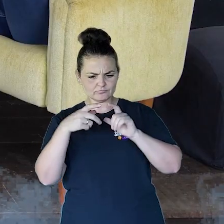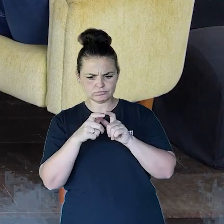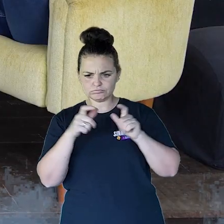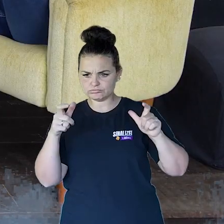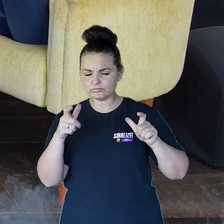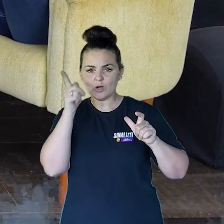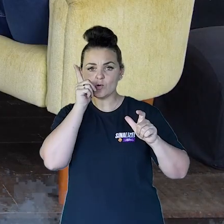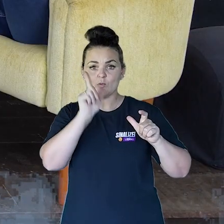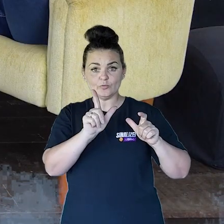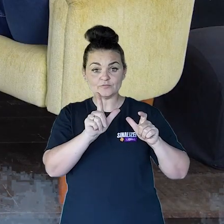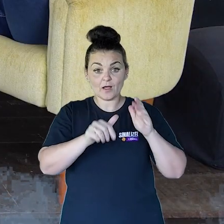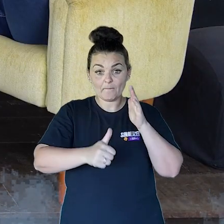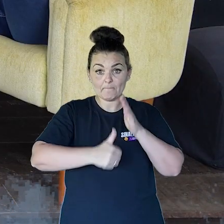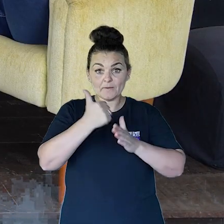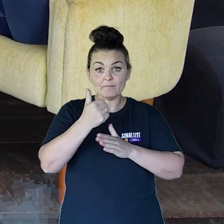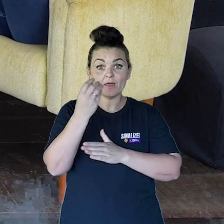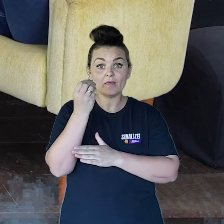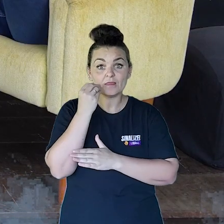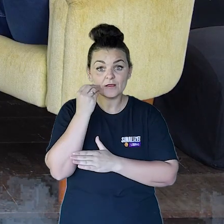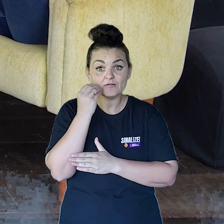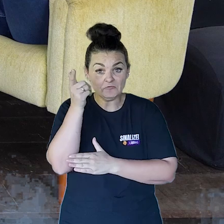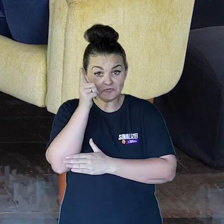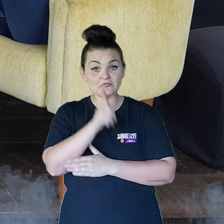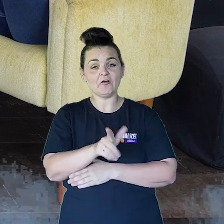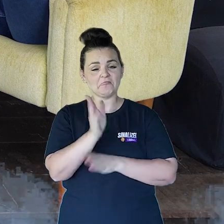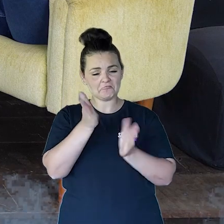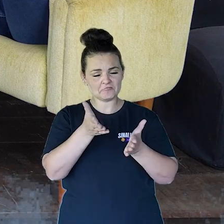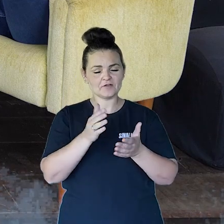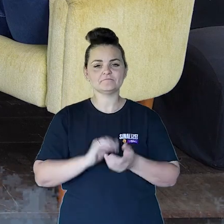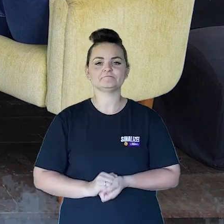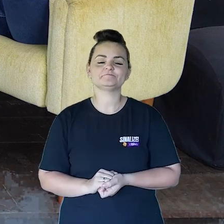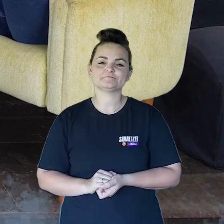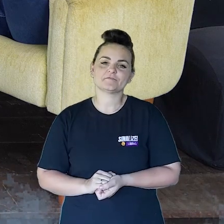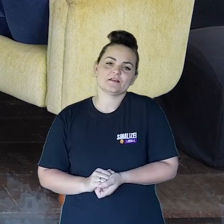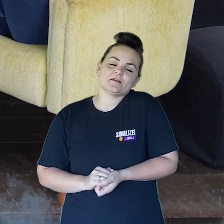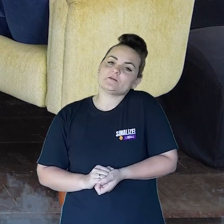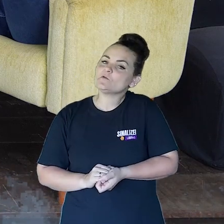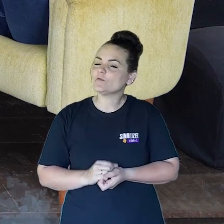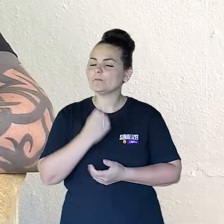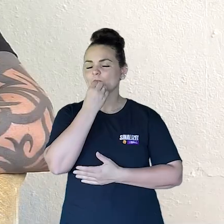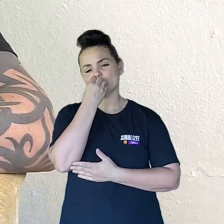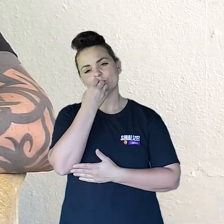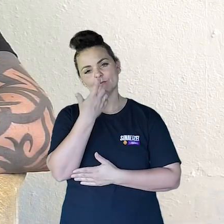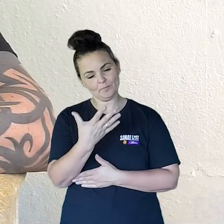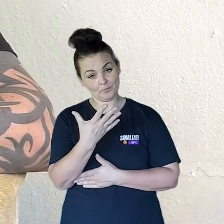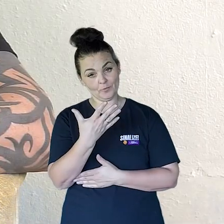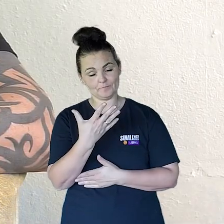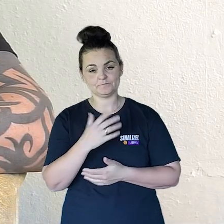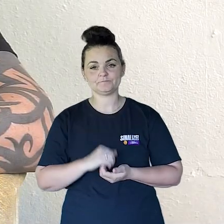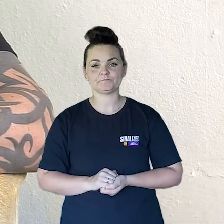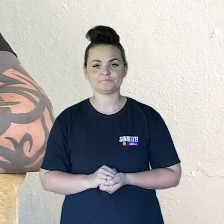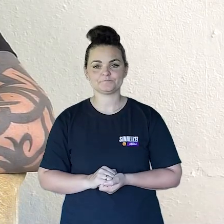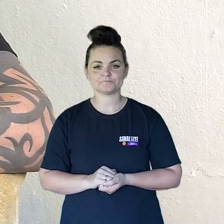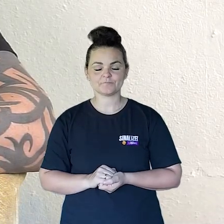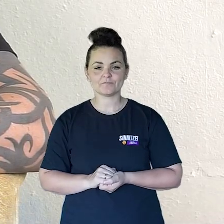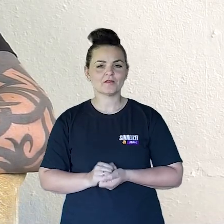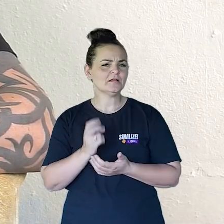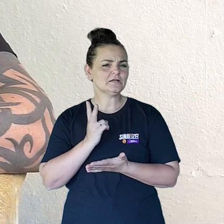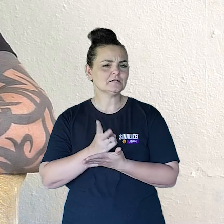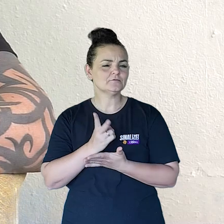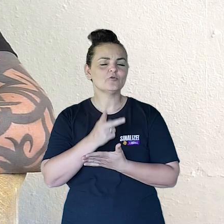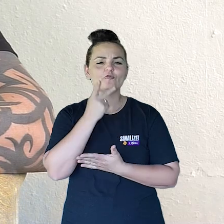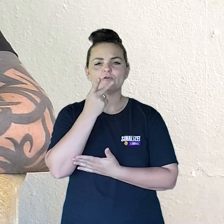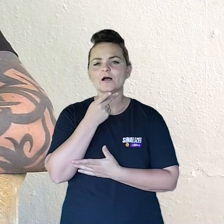sua primeira tentativa numa eleição? Para mim foi muito satisfatório e eu sempre costumo